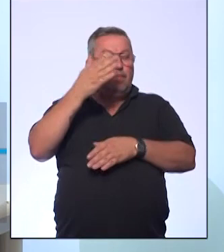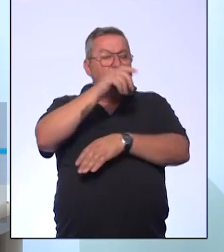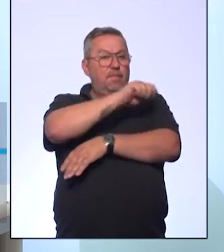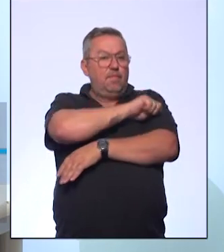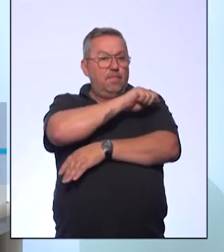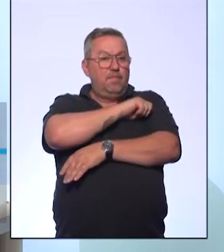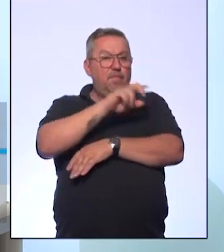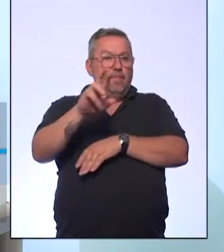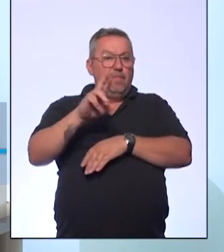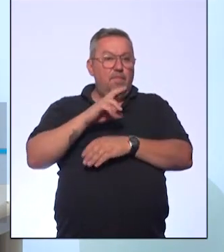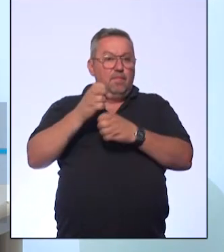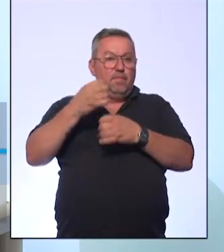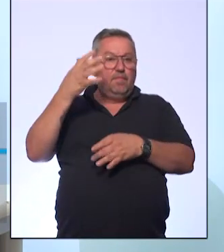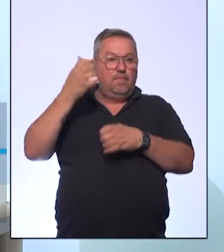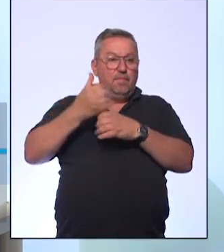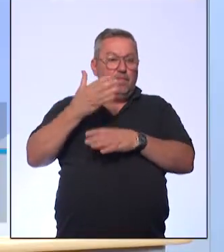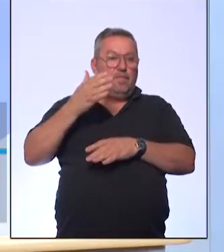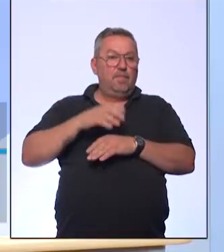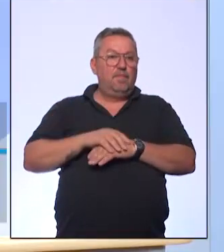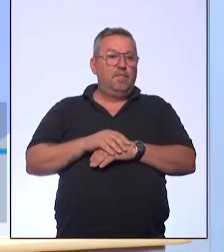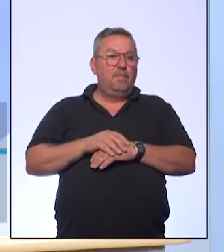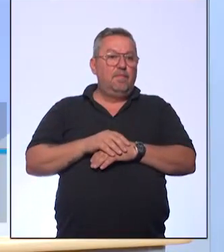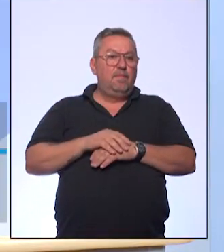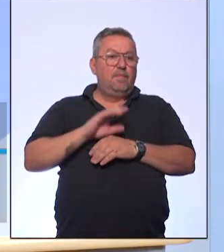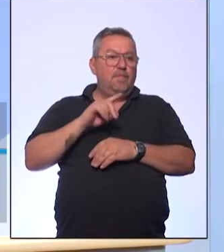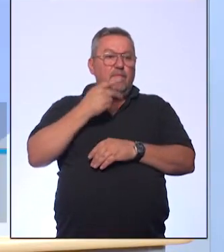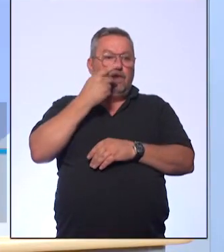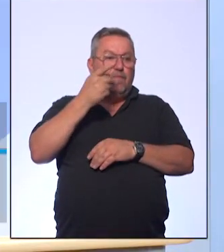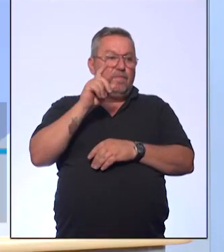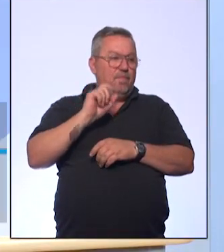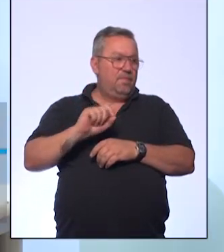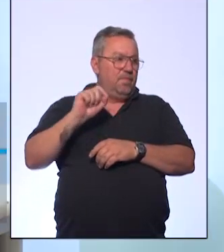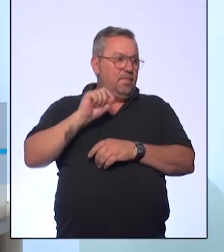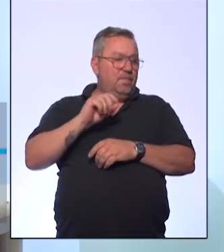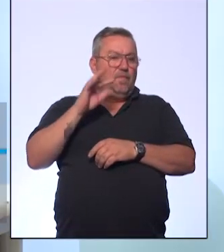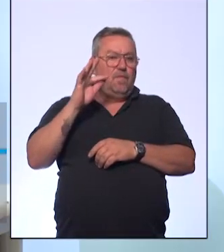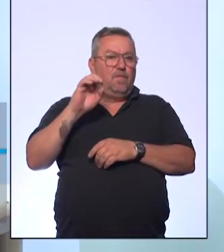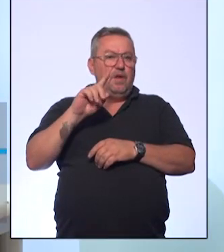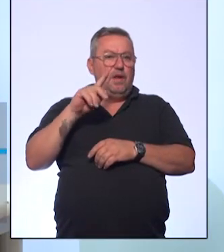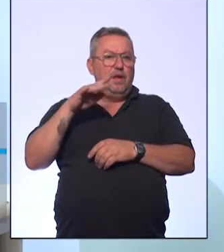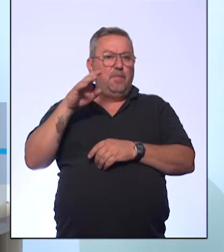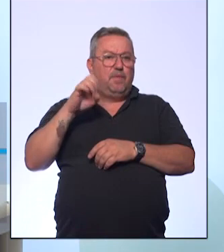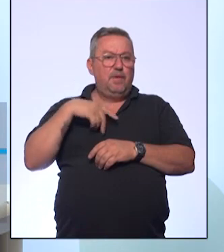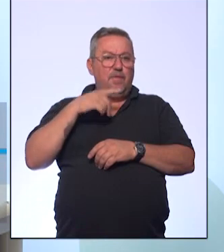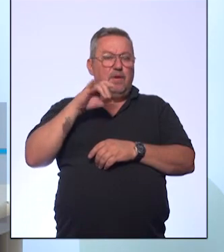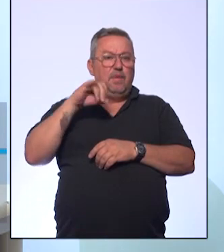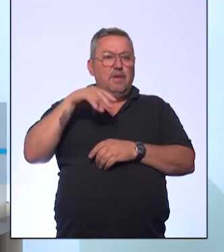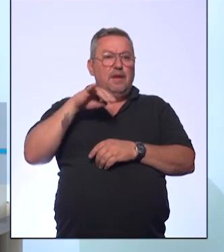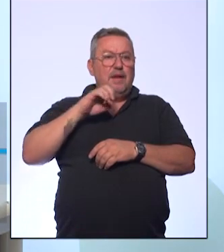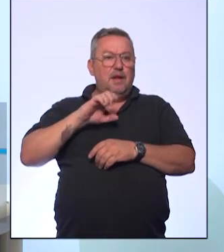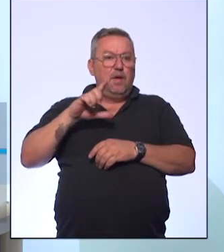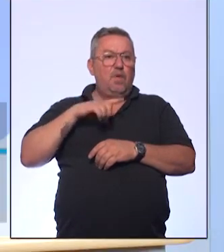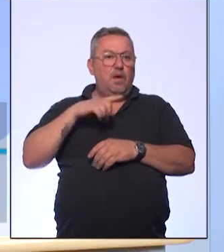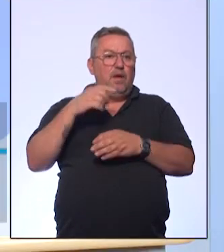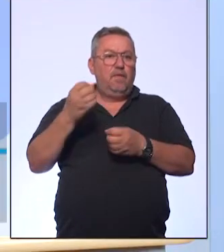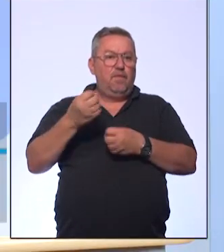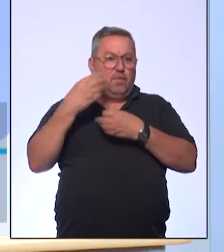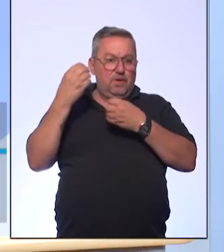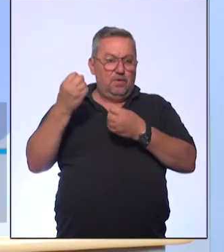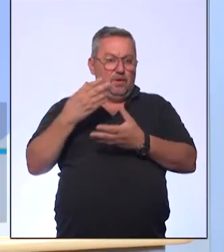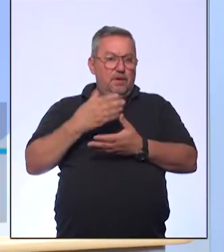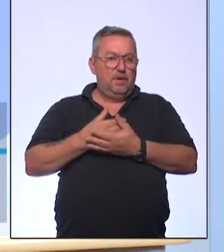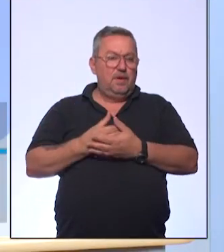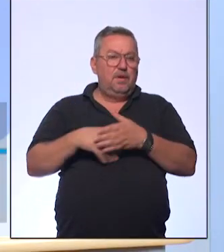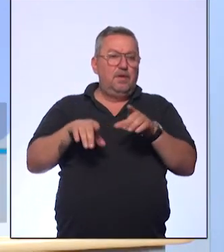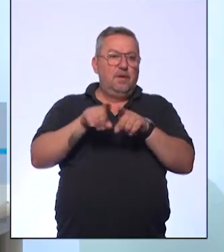que responderam aí a pergunta, viu, professora? Só comentando aqui, o Felipe disse que imaterial são as informações.